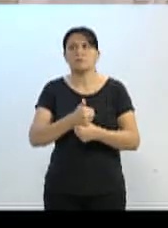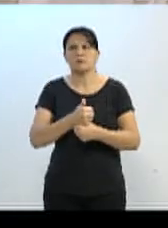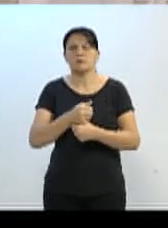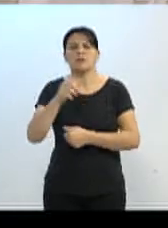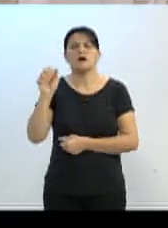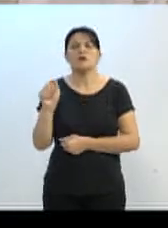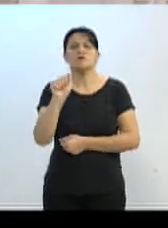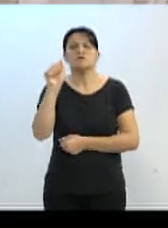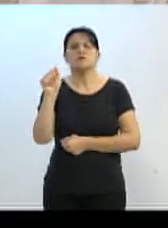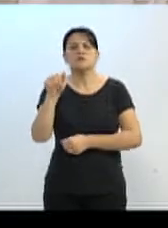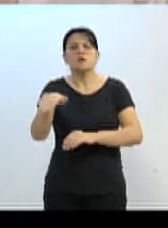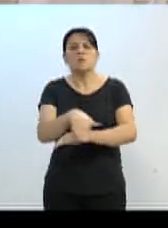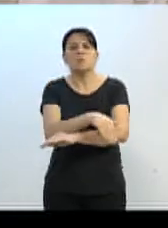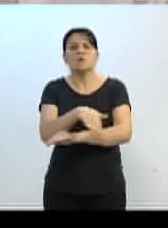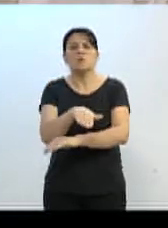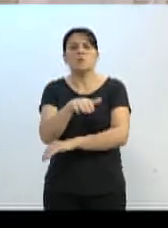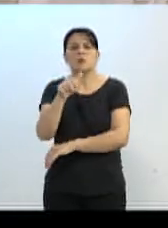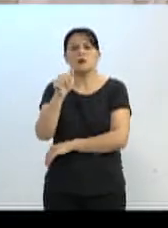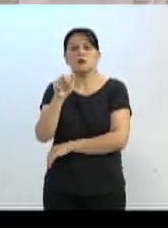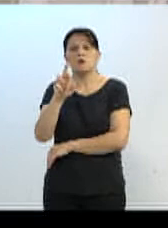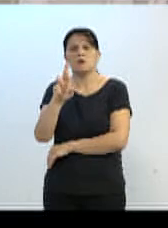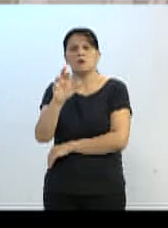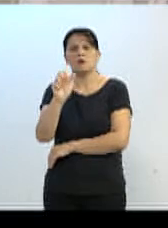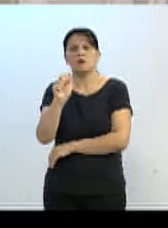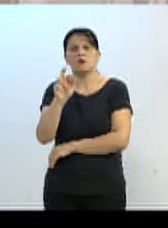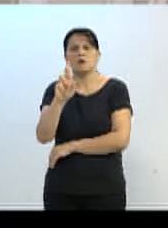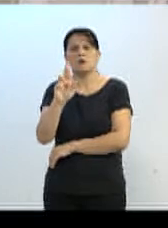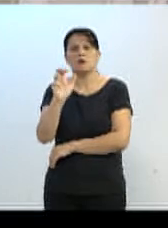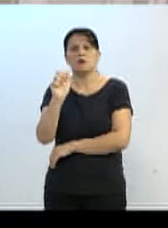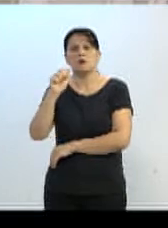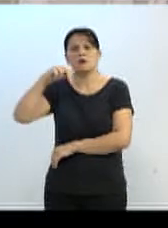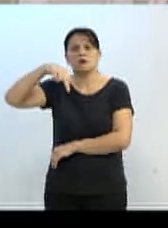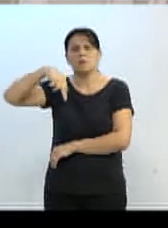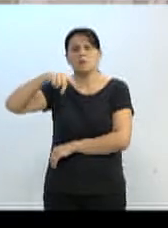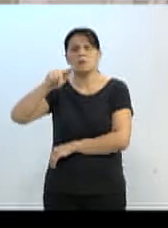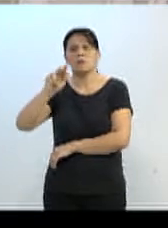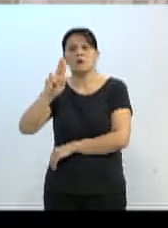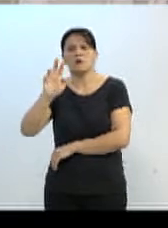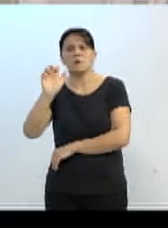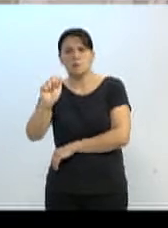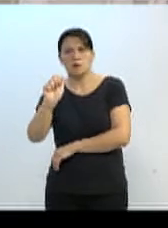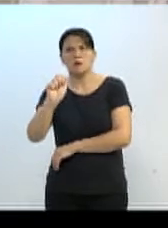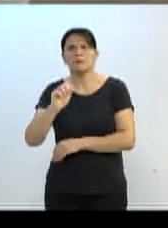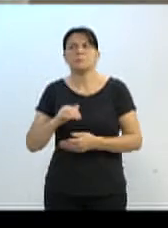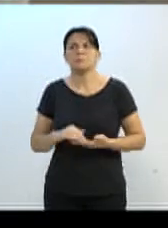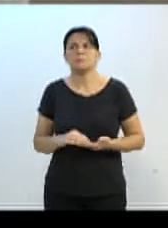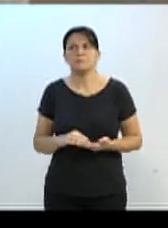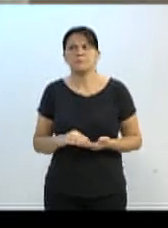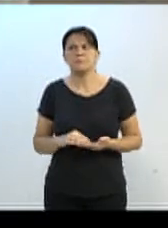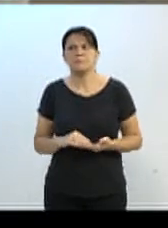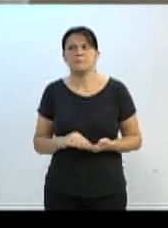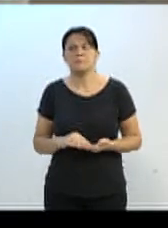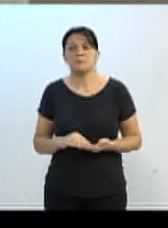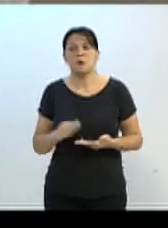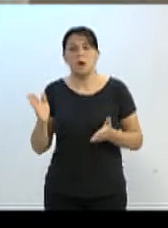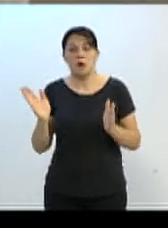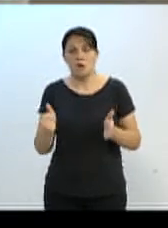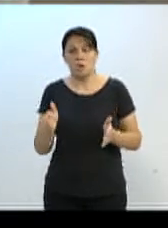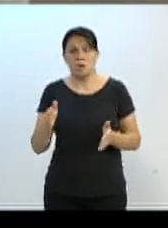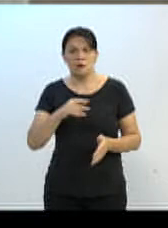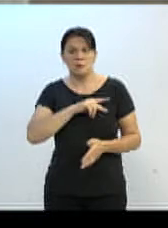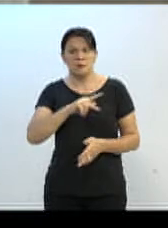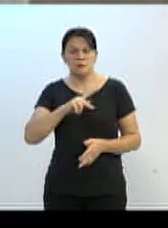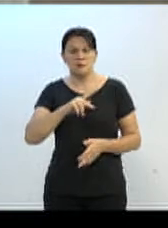ar e até colocasse a foto onde releito o atual presidente Otacílio Almeida O